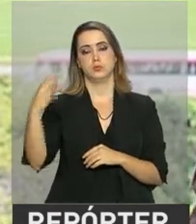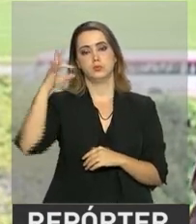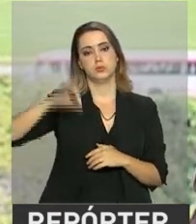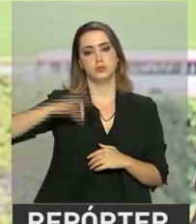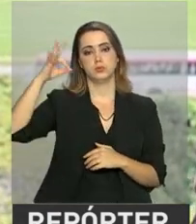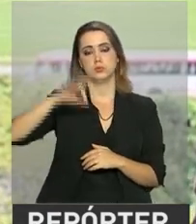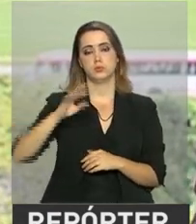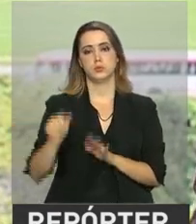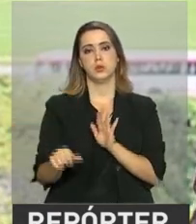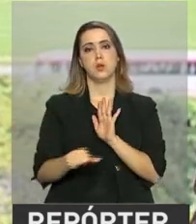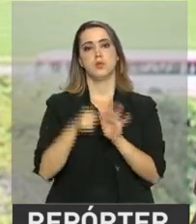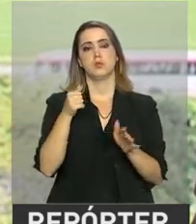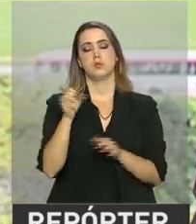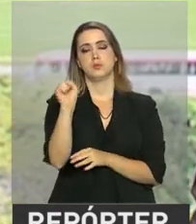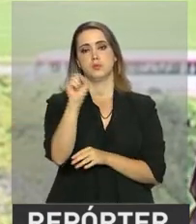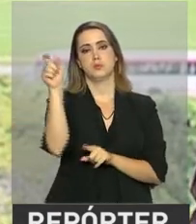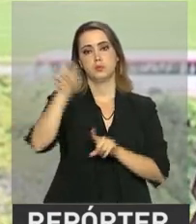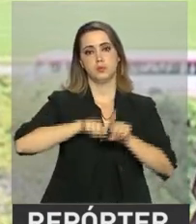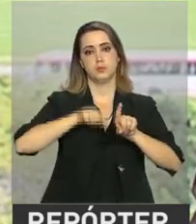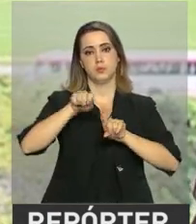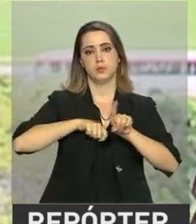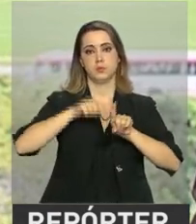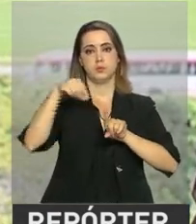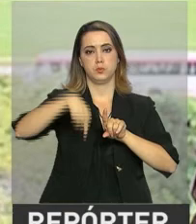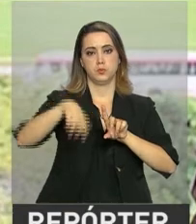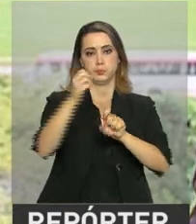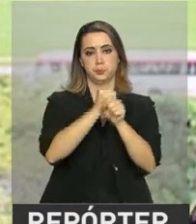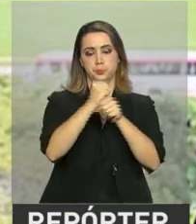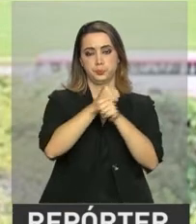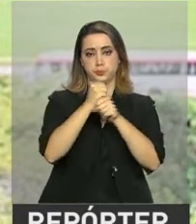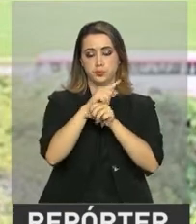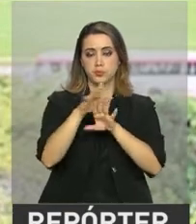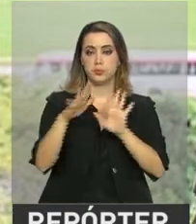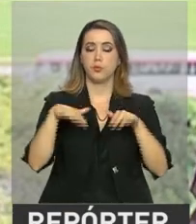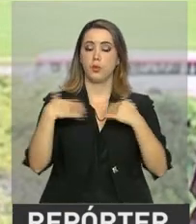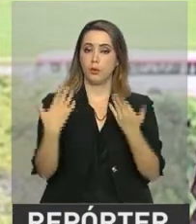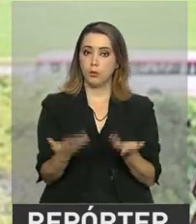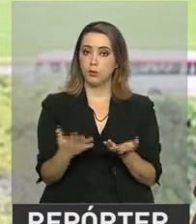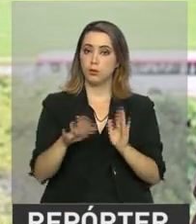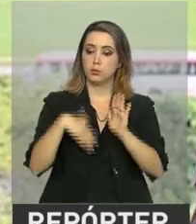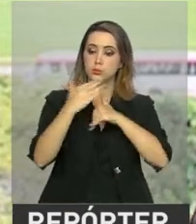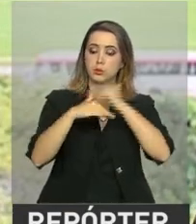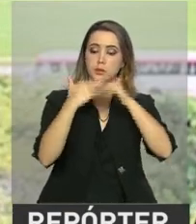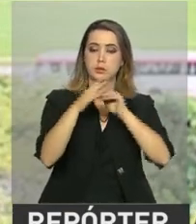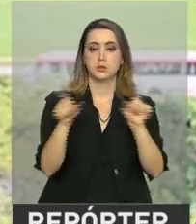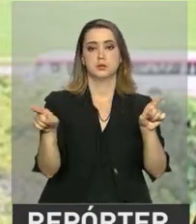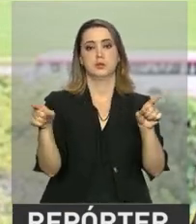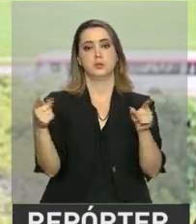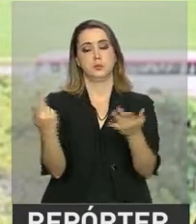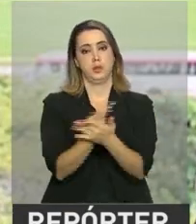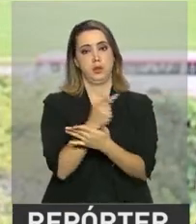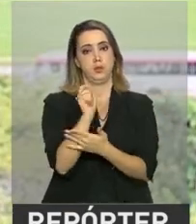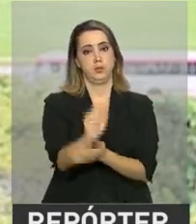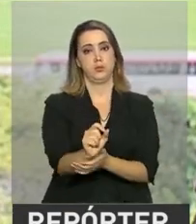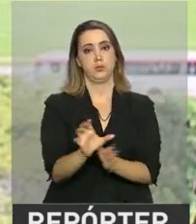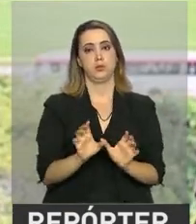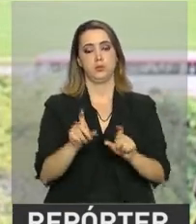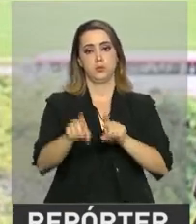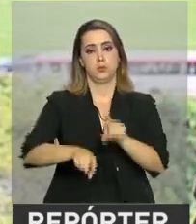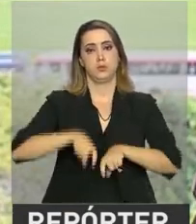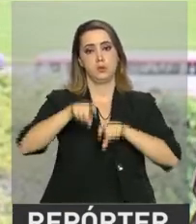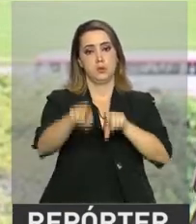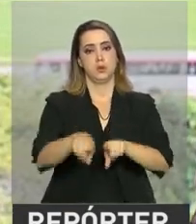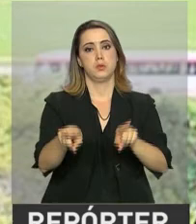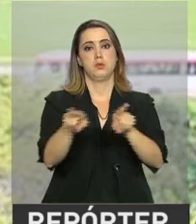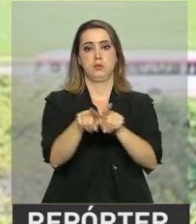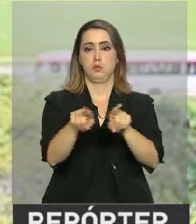3,43% nos primeiros 8 meses de 2016. E o crescimento foi tanto no setor agrícola quanto no setor